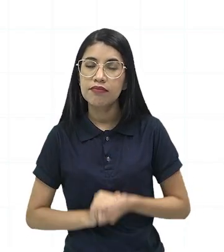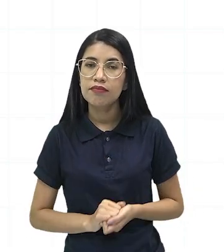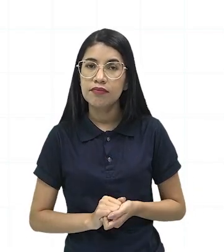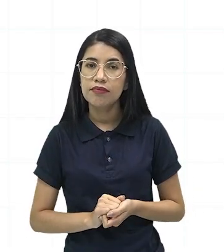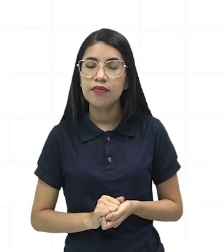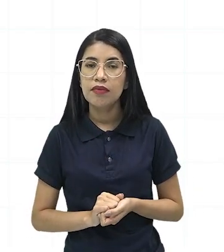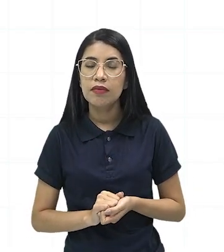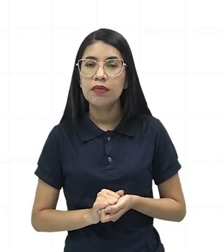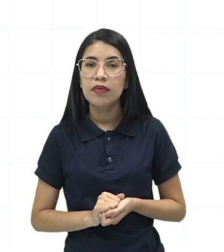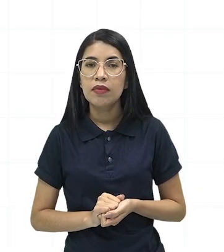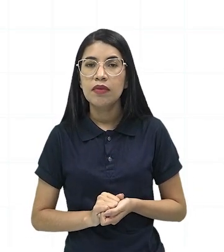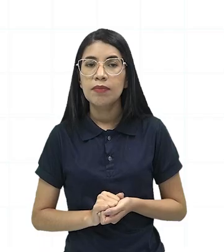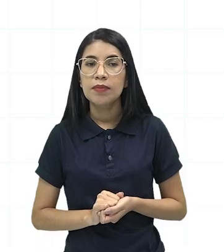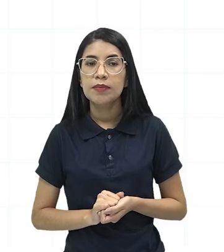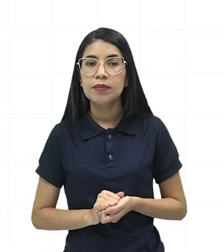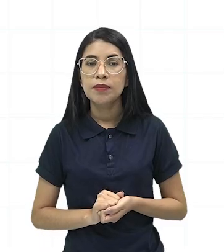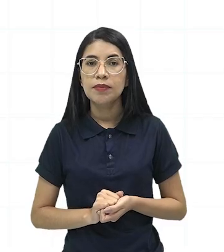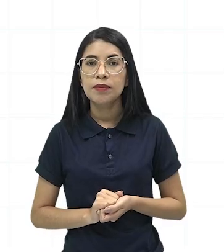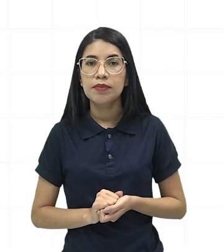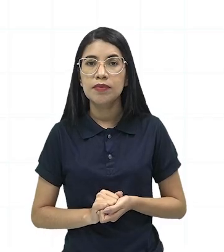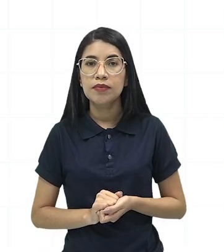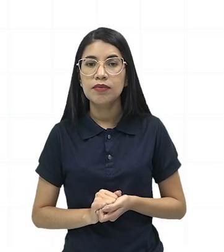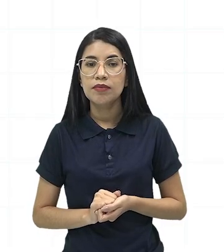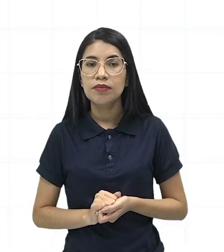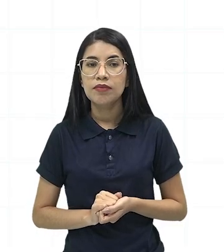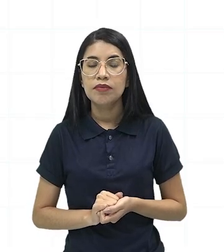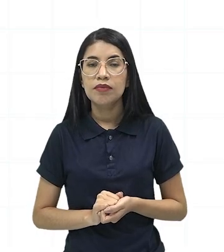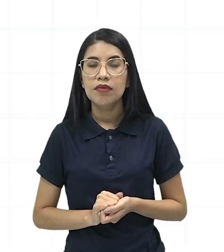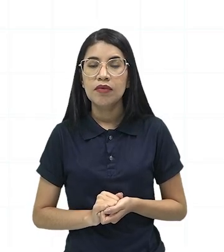Seguindo, nós vamos ter o que agora? Pode seguir.